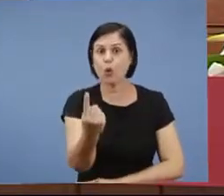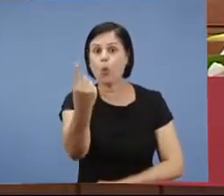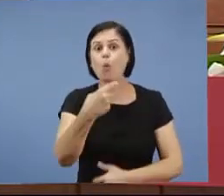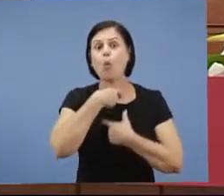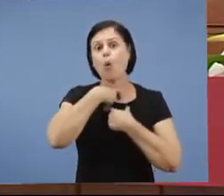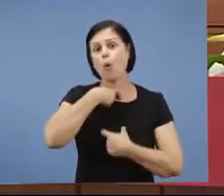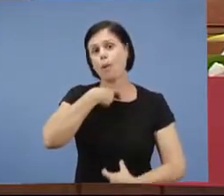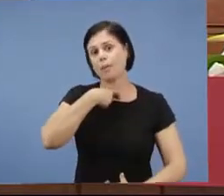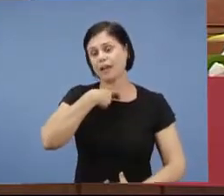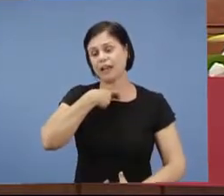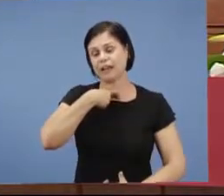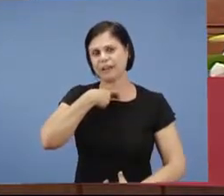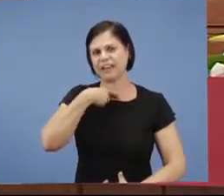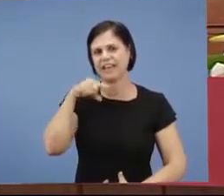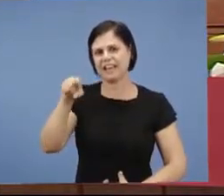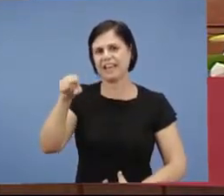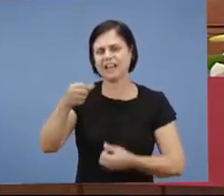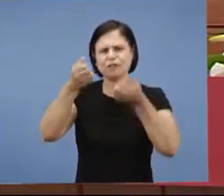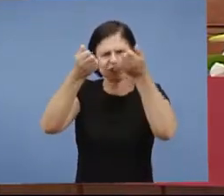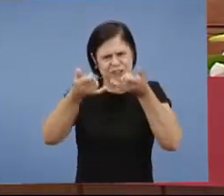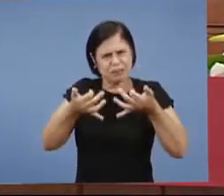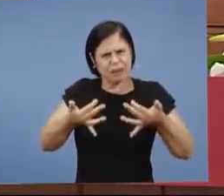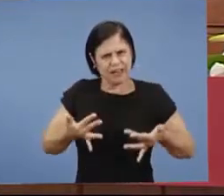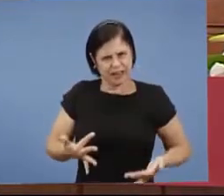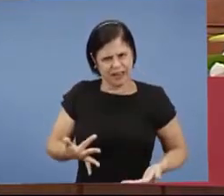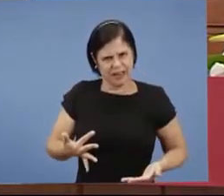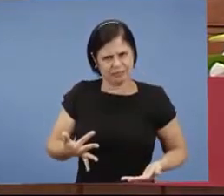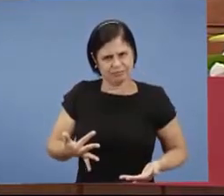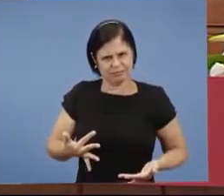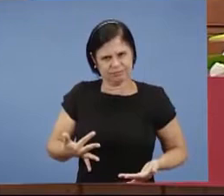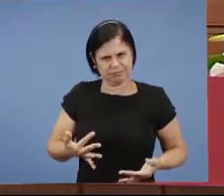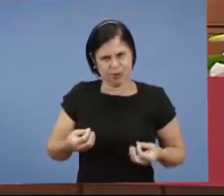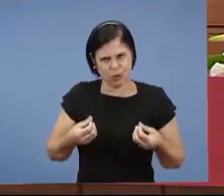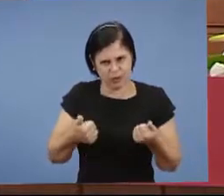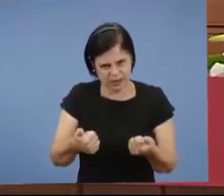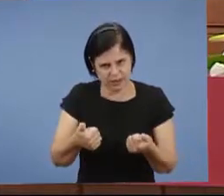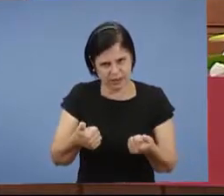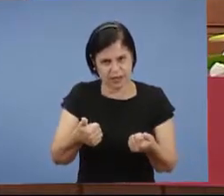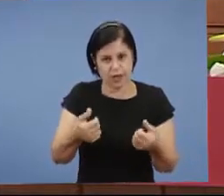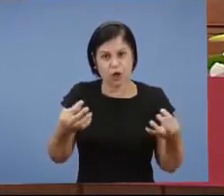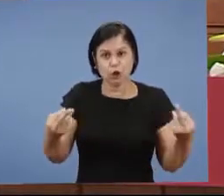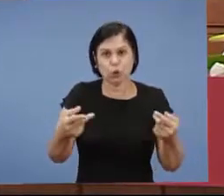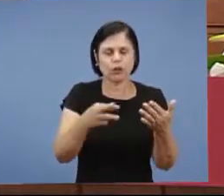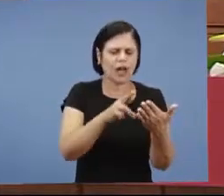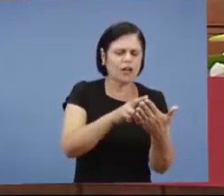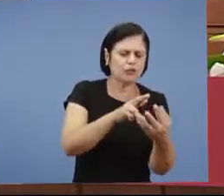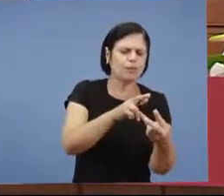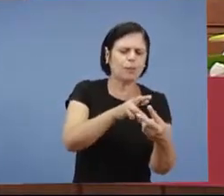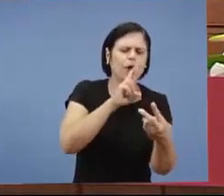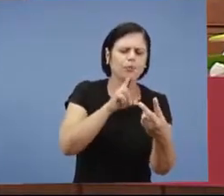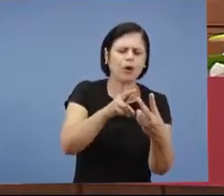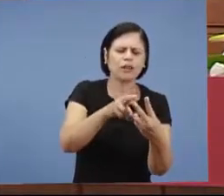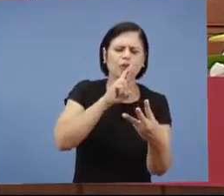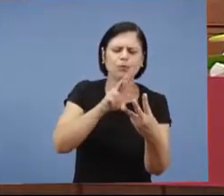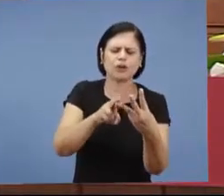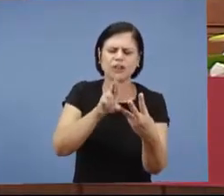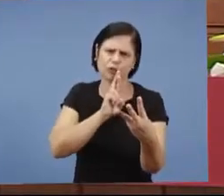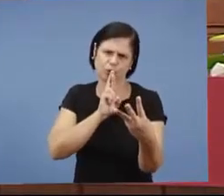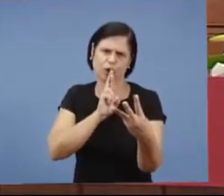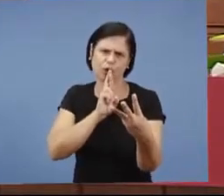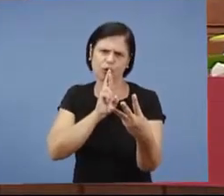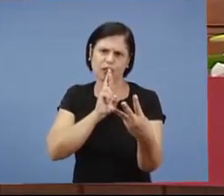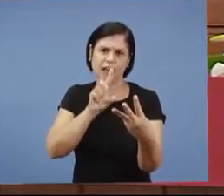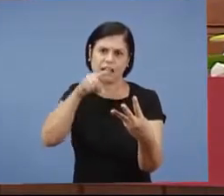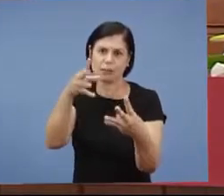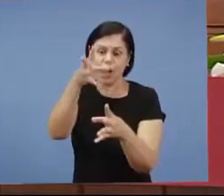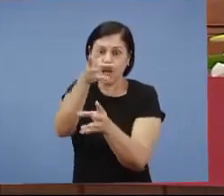ele faça um comentário daquilo que ele ouviu, das respostas. Ele tem 3 minutos